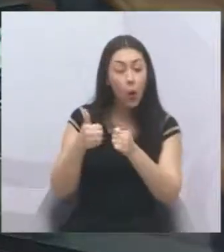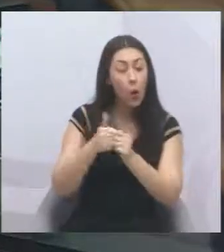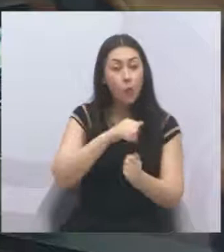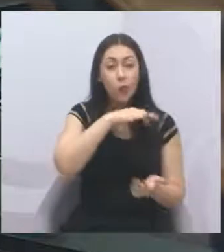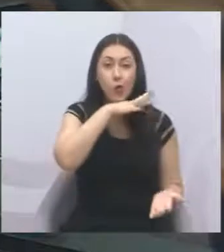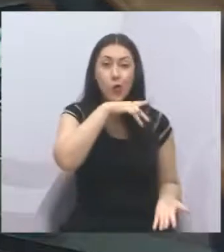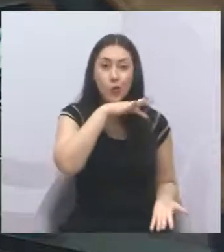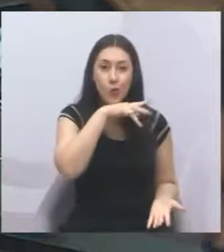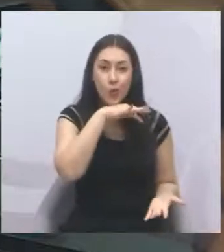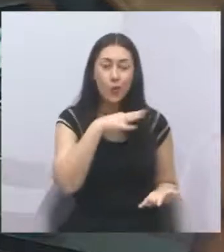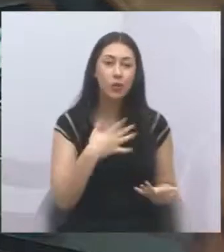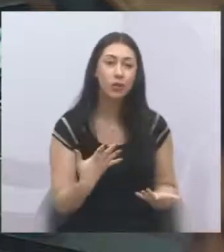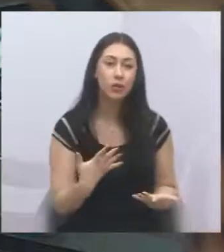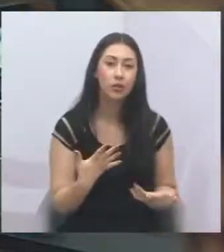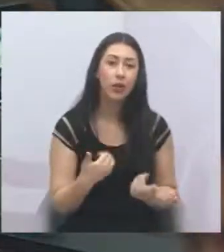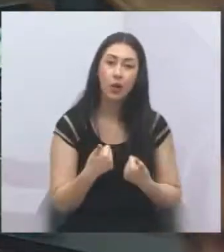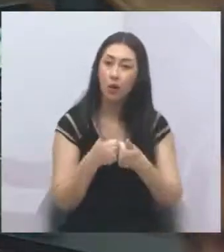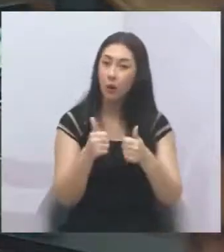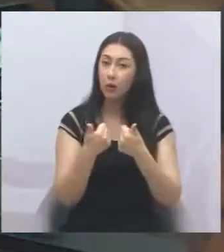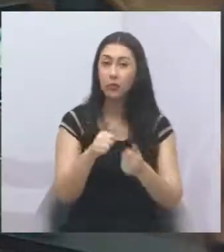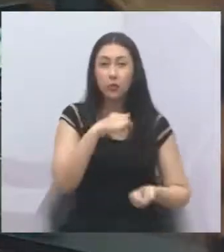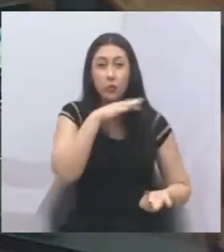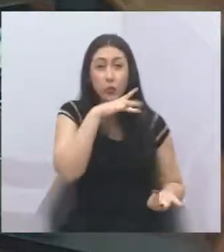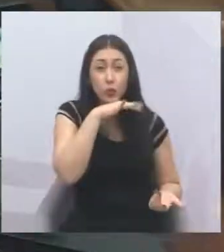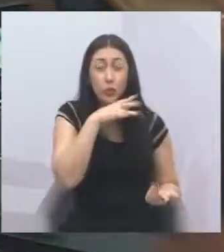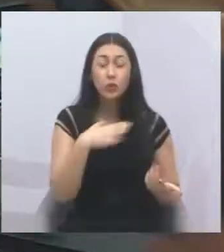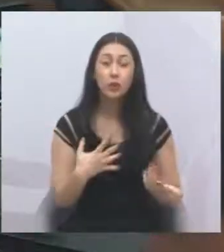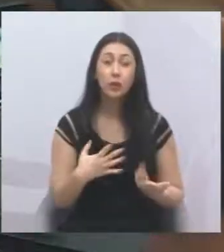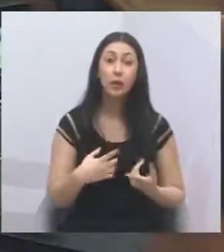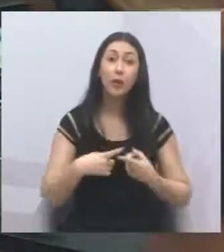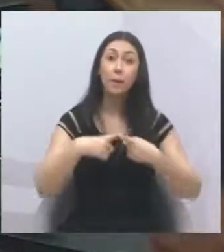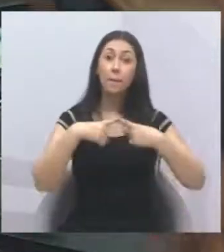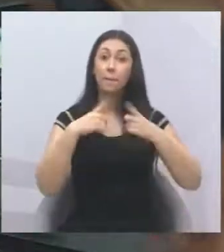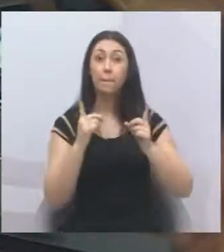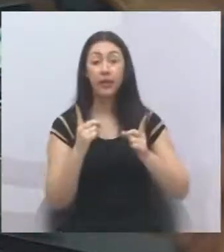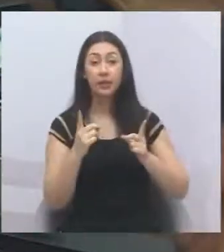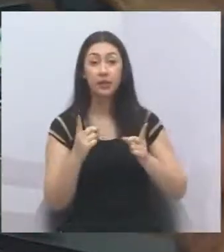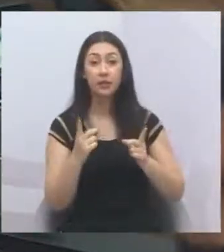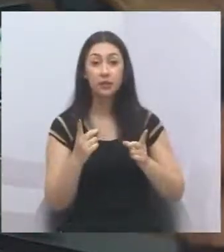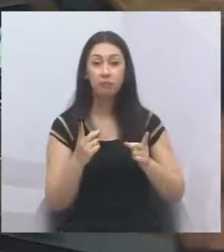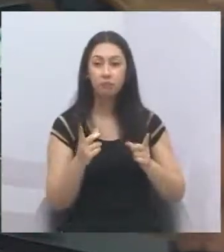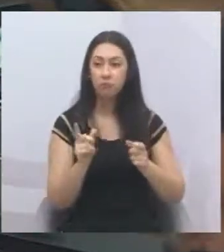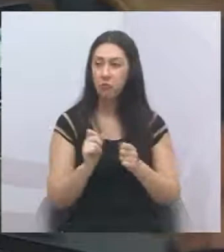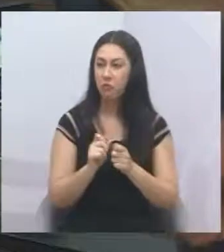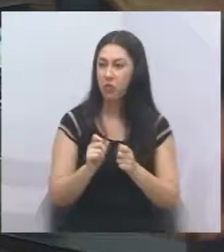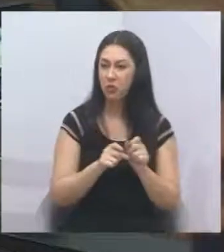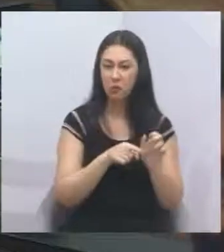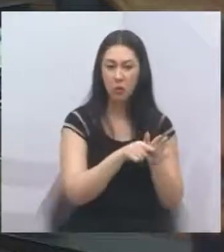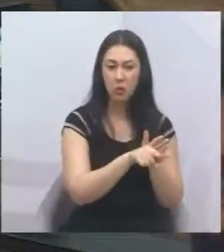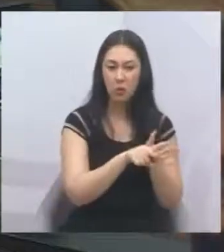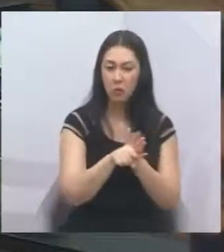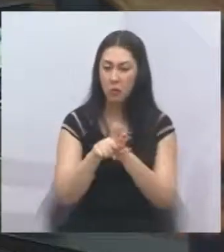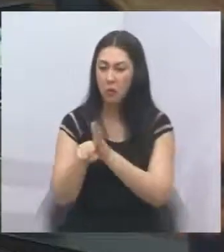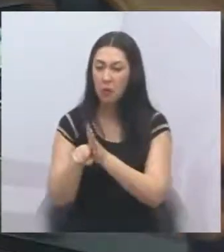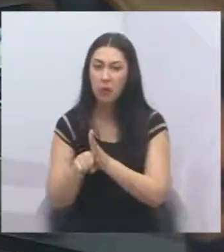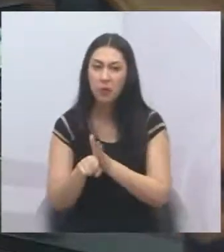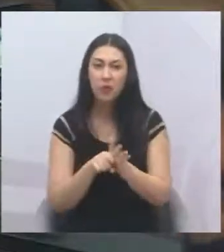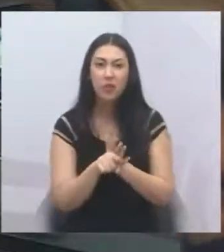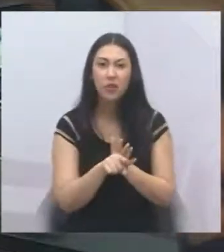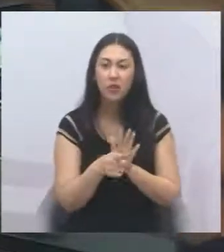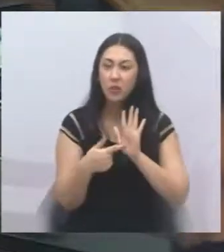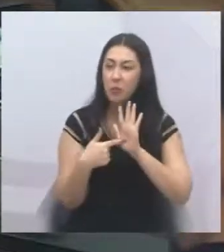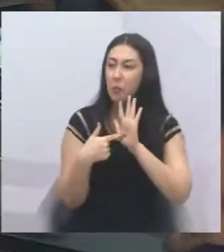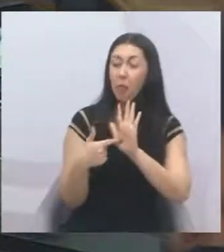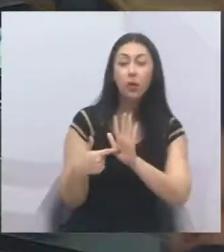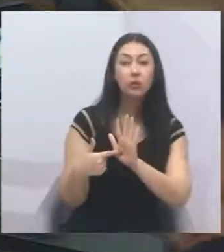dos ônibus na nossa cidade, do transporte coletivo, e uma pesquisa que for apresentada aqui